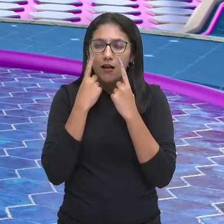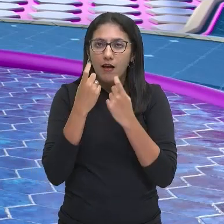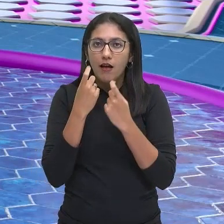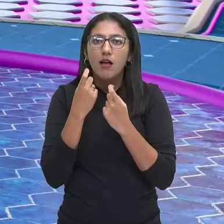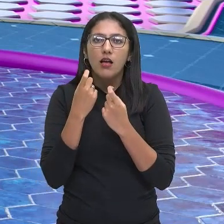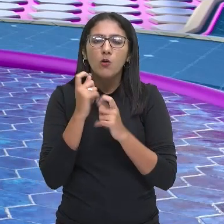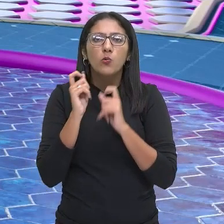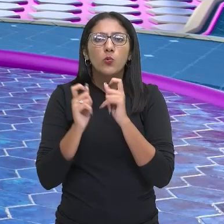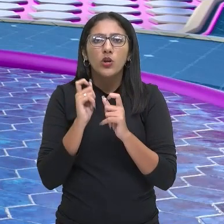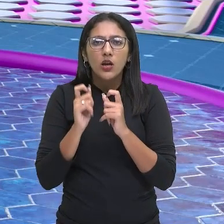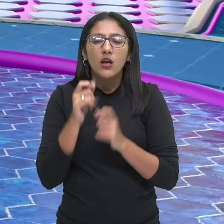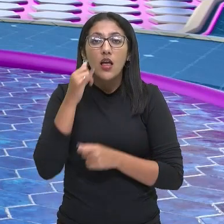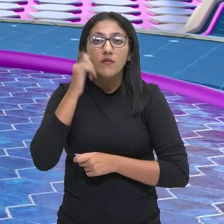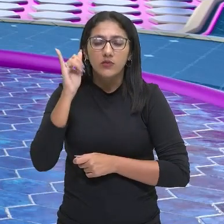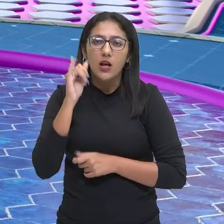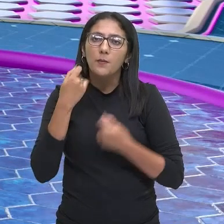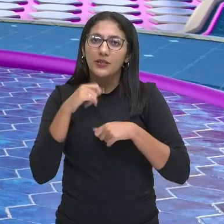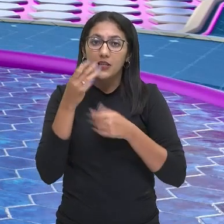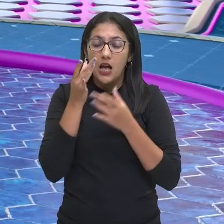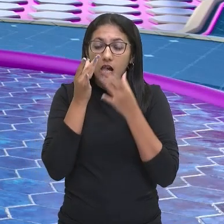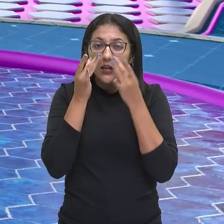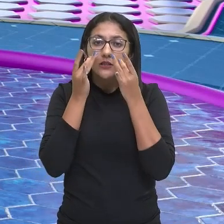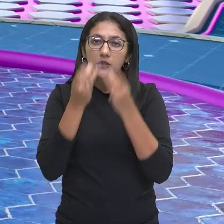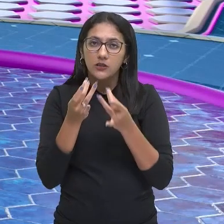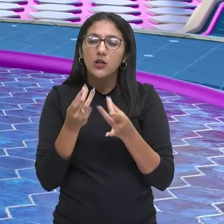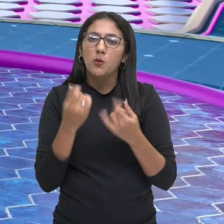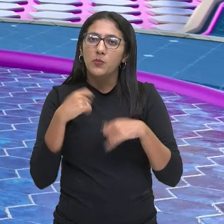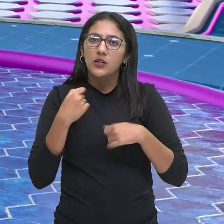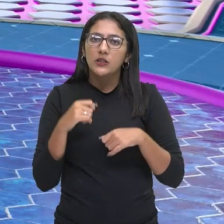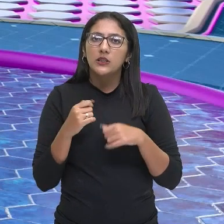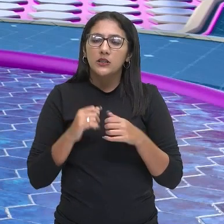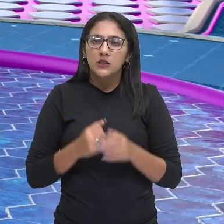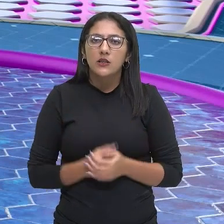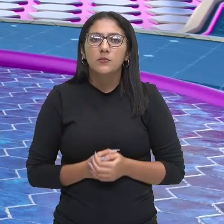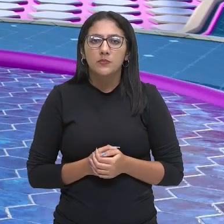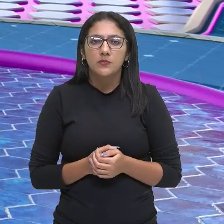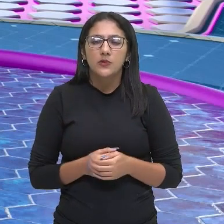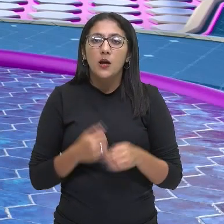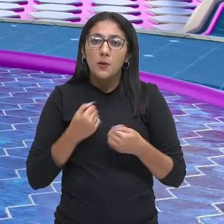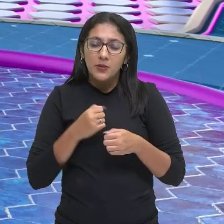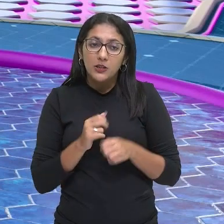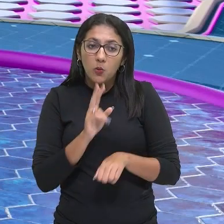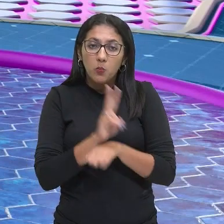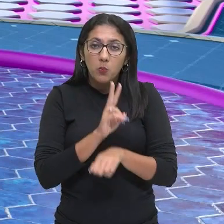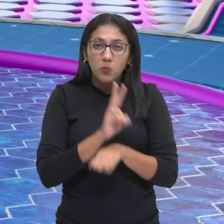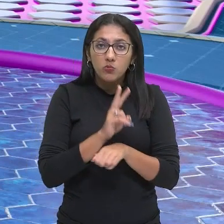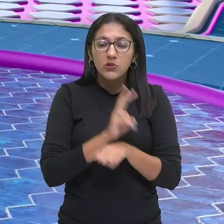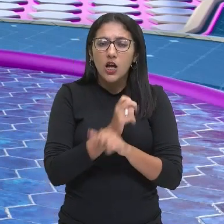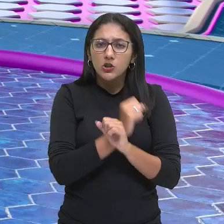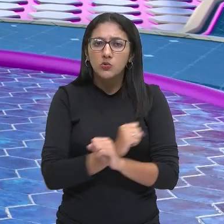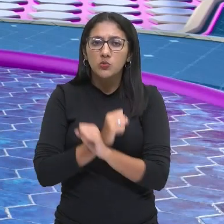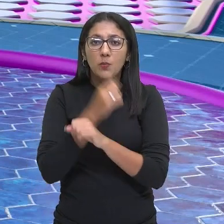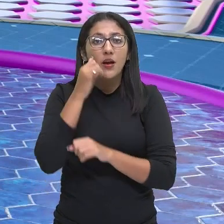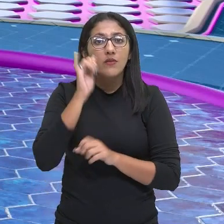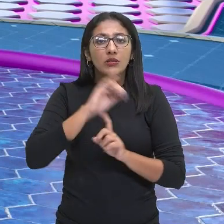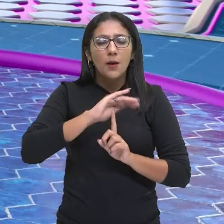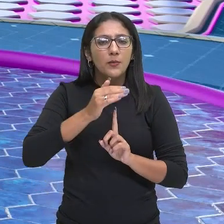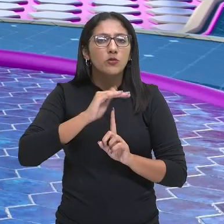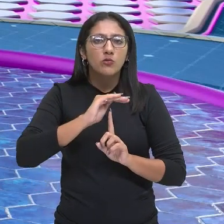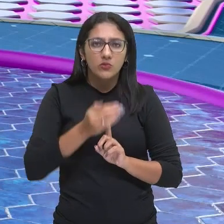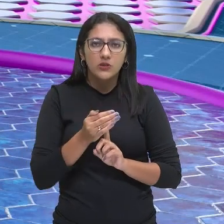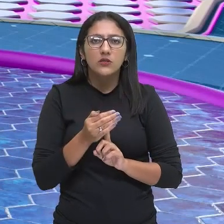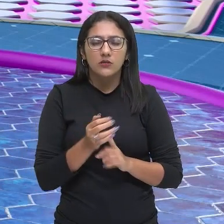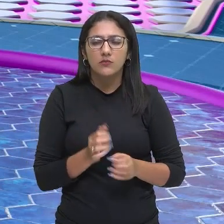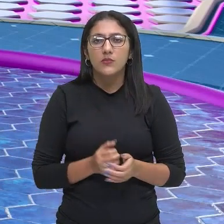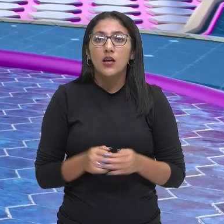ter uma experiência segura de jogo online, evitando-se não apenas a pedofilia, mas